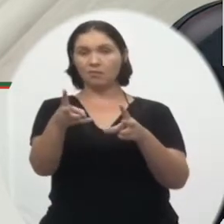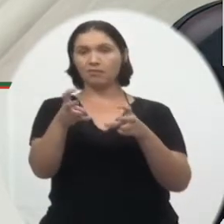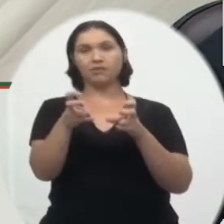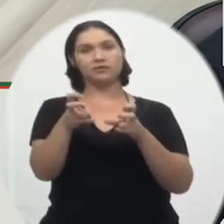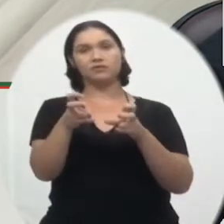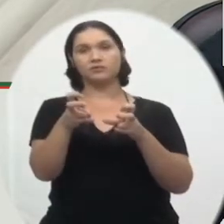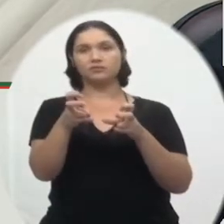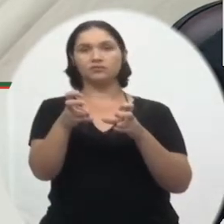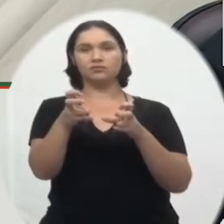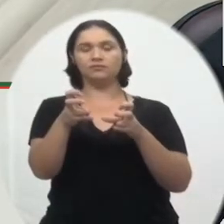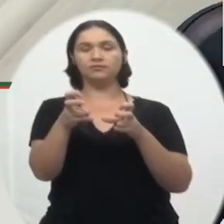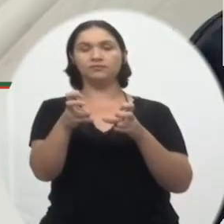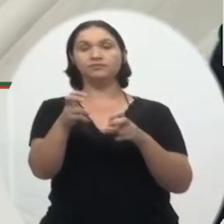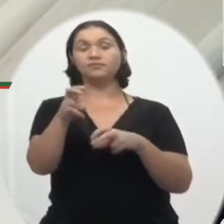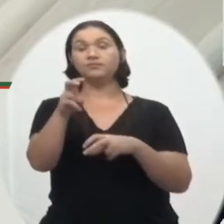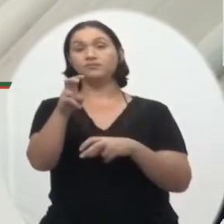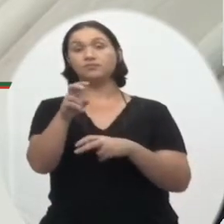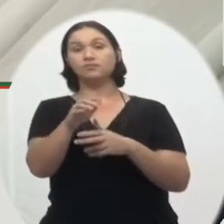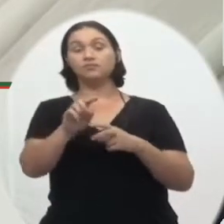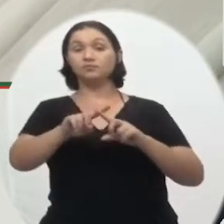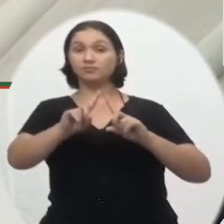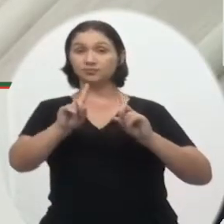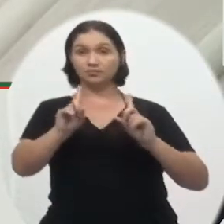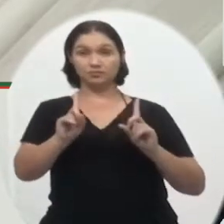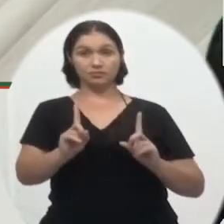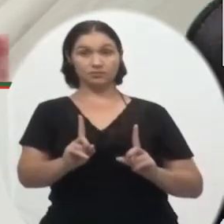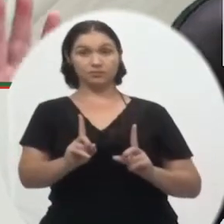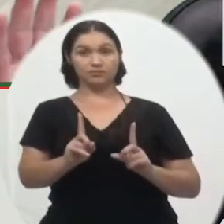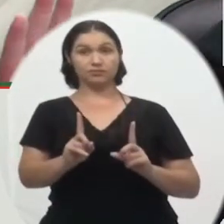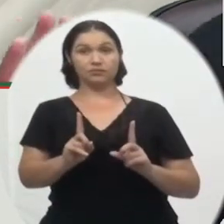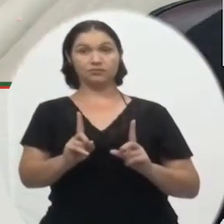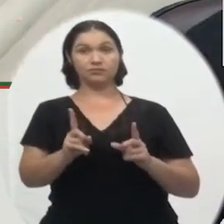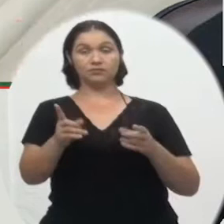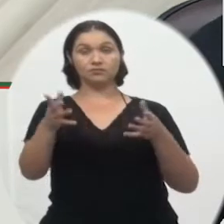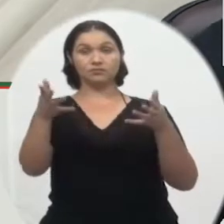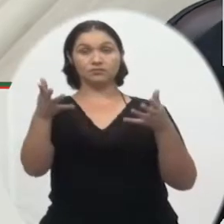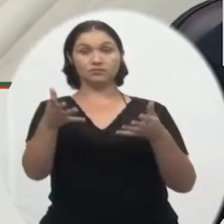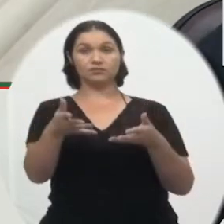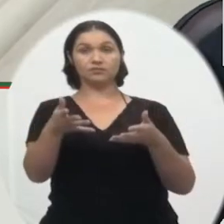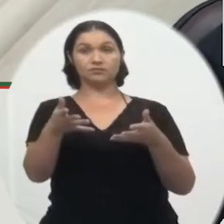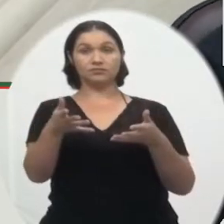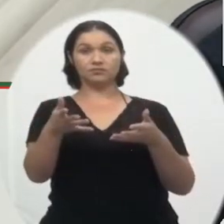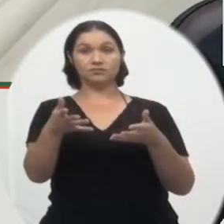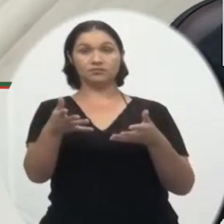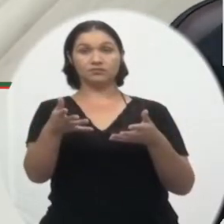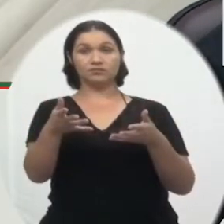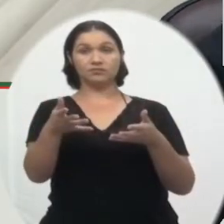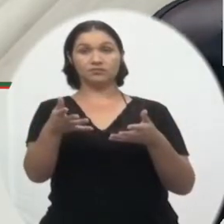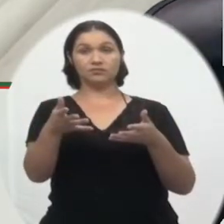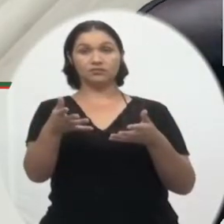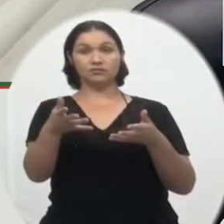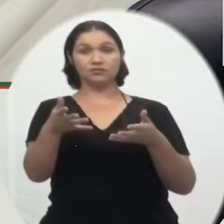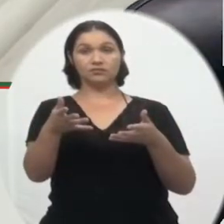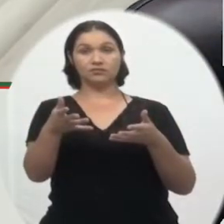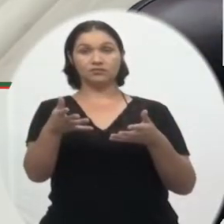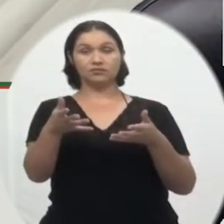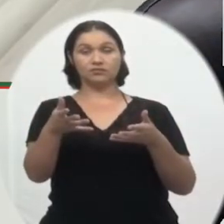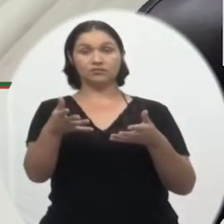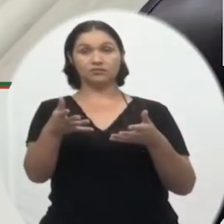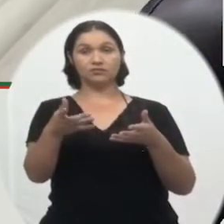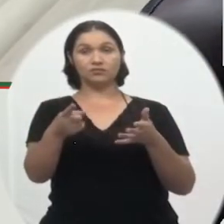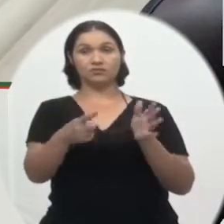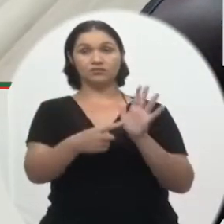nos municípios menores. Mas, rapidamente, eu encheria a mão aqui de concorrentes dos Correios, no segmento